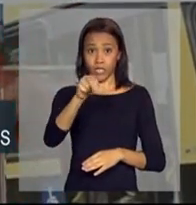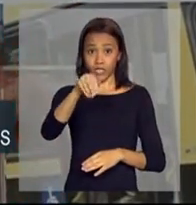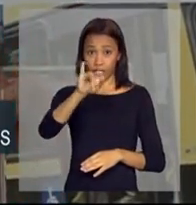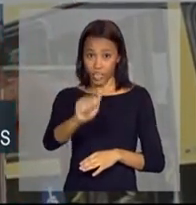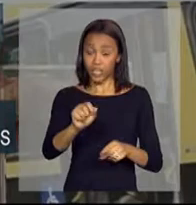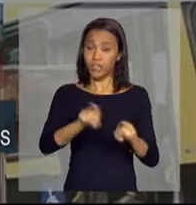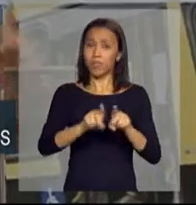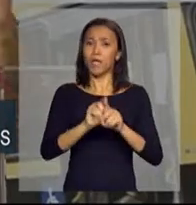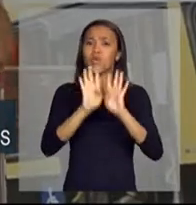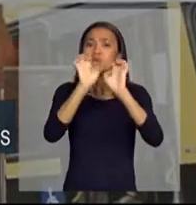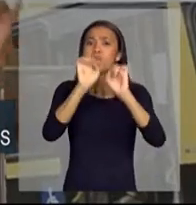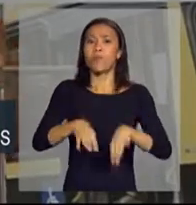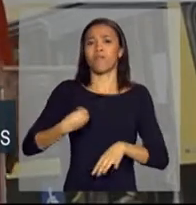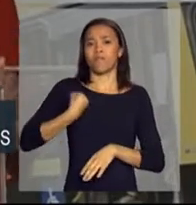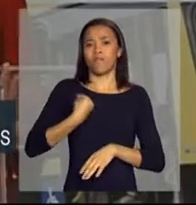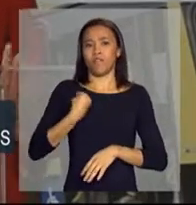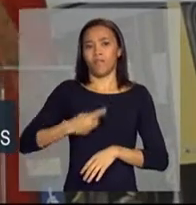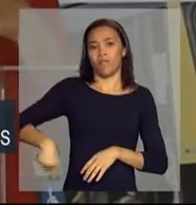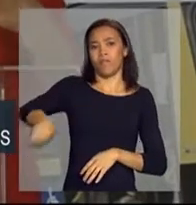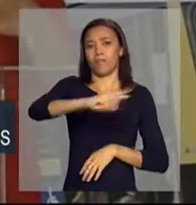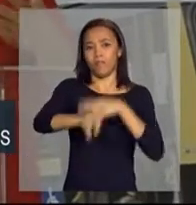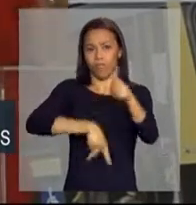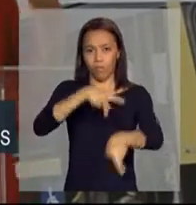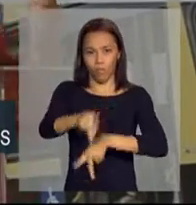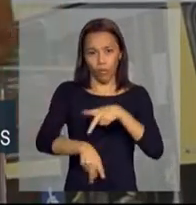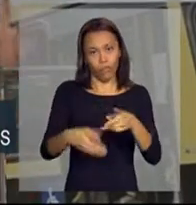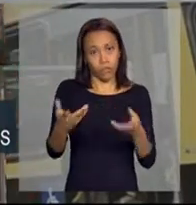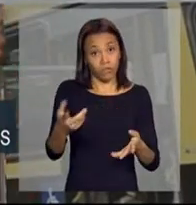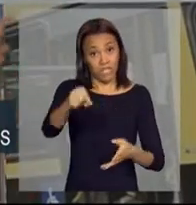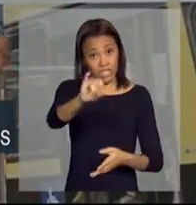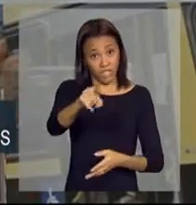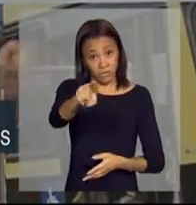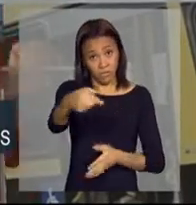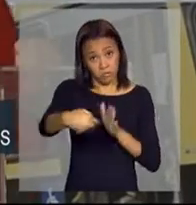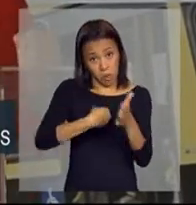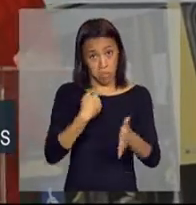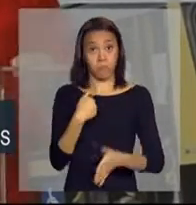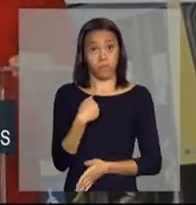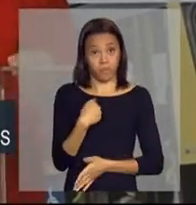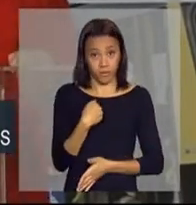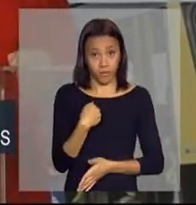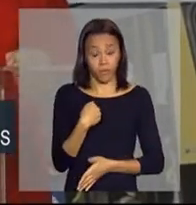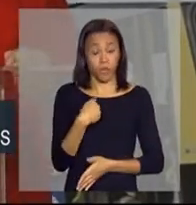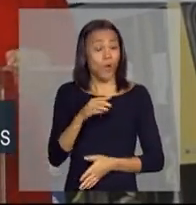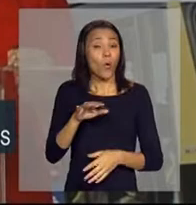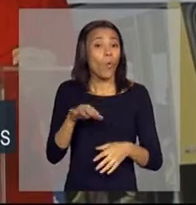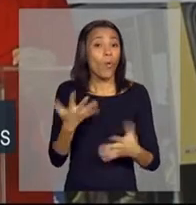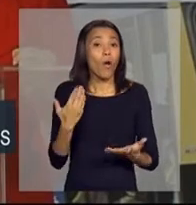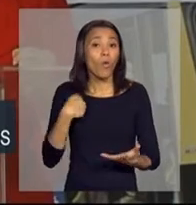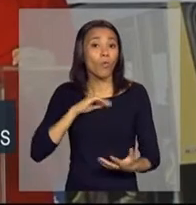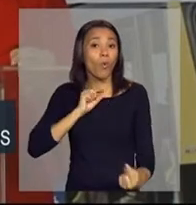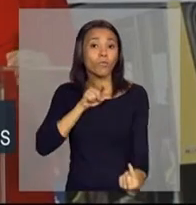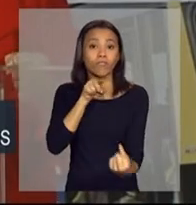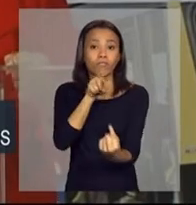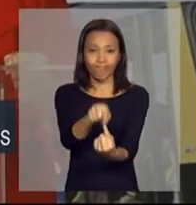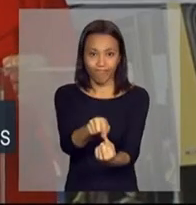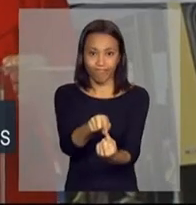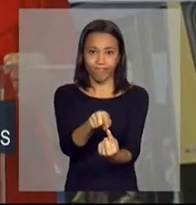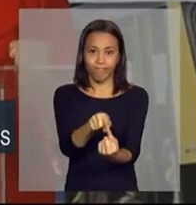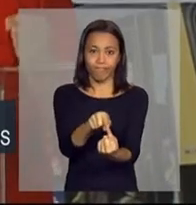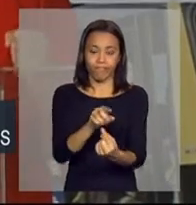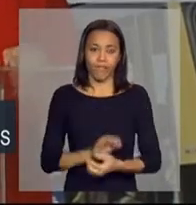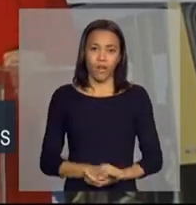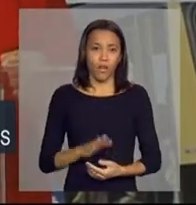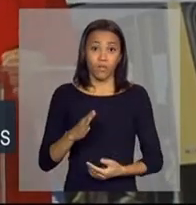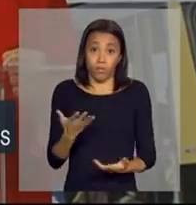do nosso povo. E aí, se vocês perguntarem para mim, qual é o nosso objetivo?